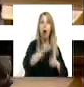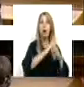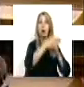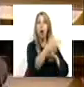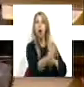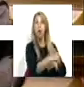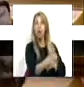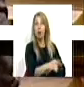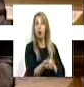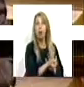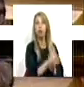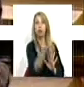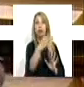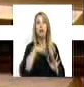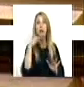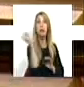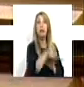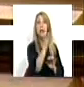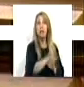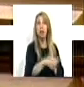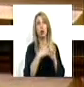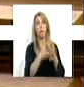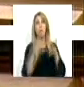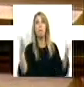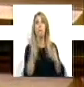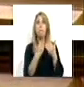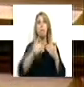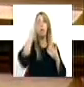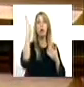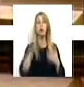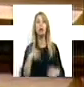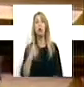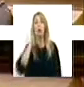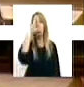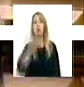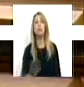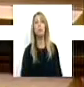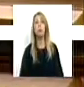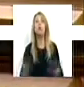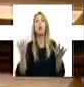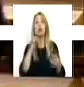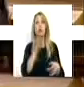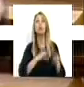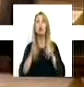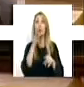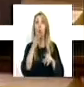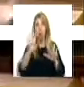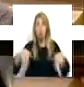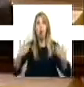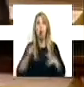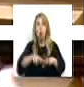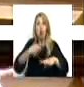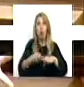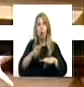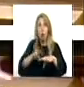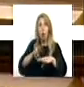a quantidade de resíduos era muitíssimo superior, e nós não sabemos, senhoras e senhores deputados, mas isto pode ir para o dobro daquilo que foi retirado, ou para o triplo,